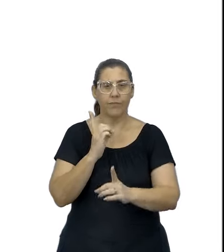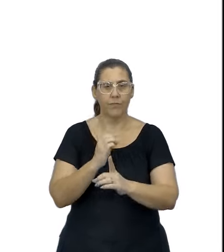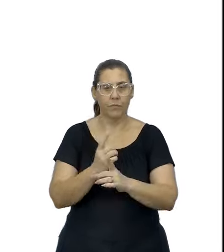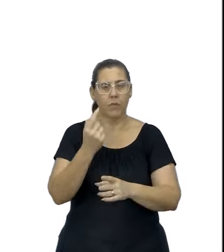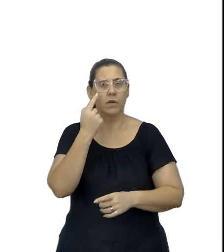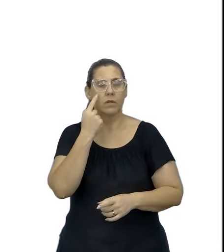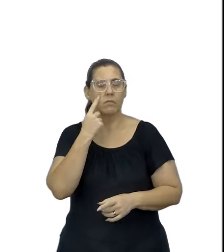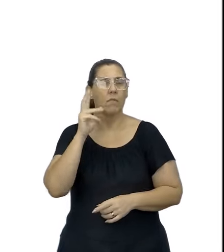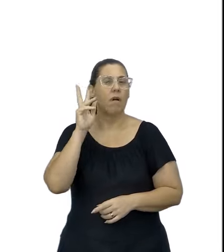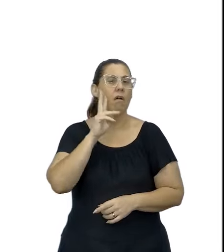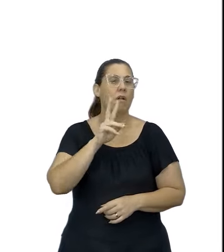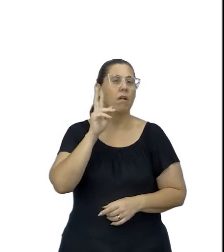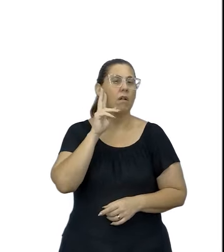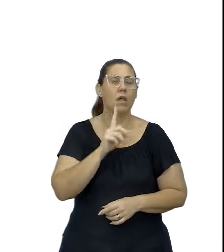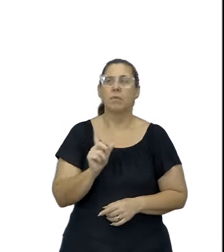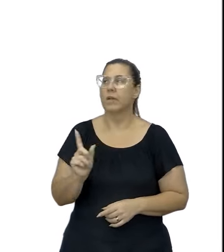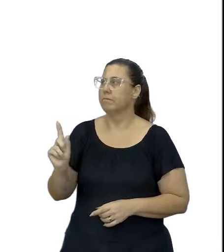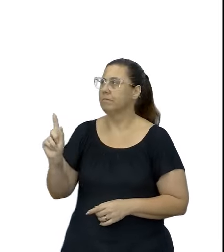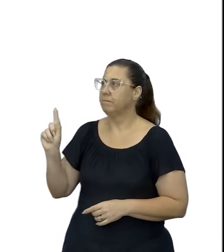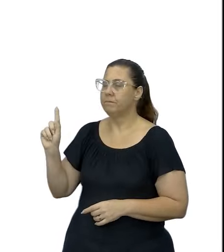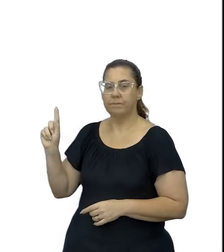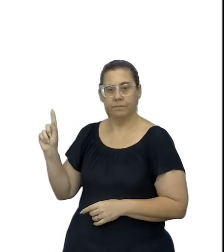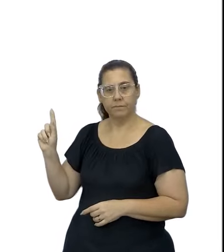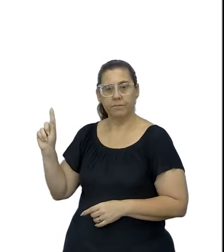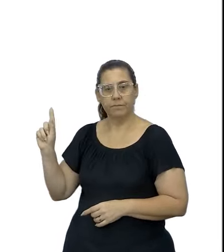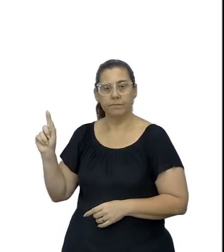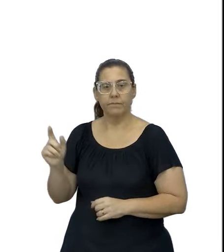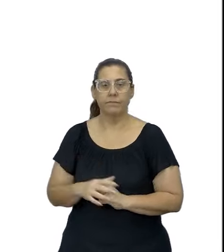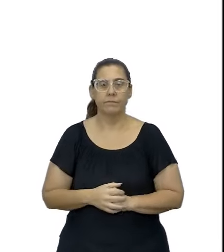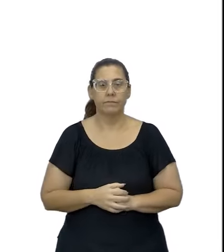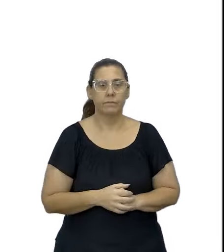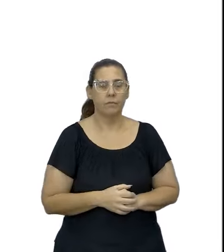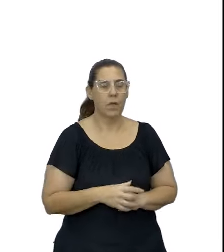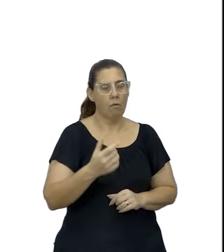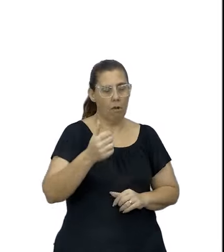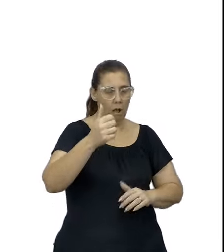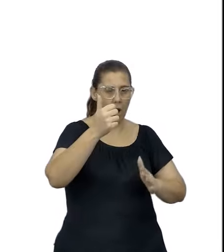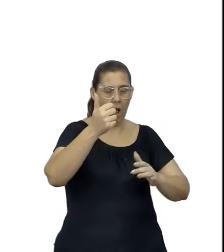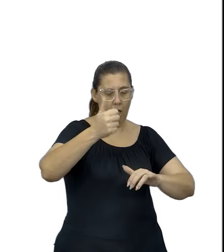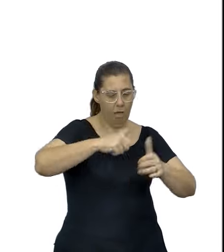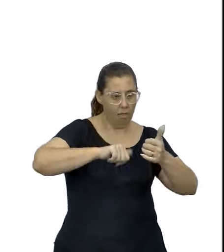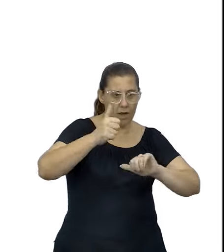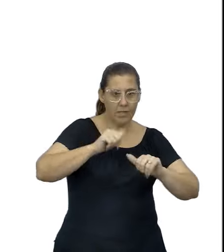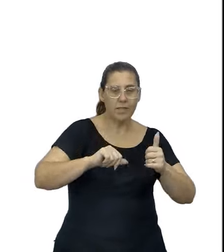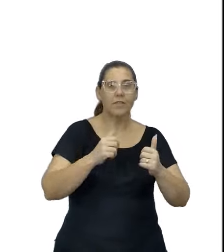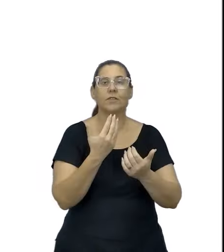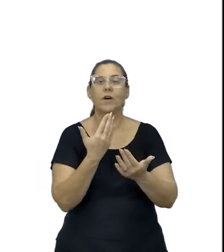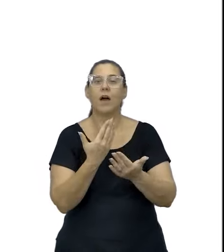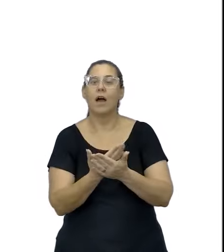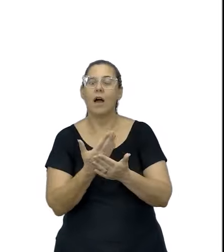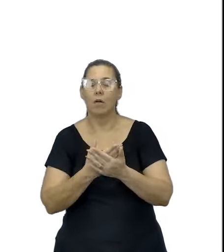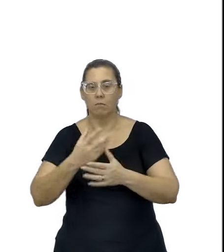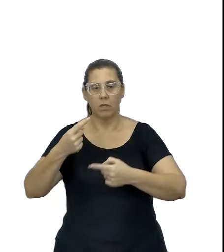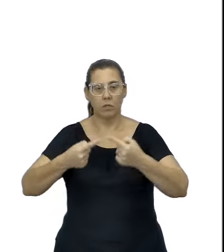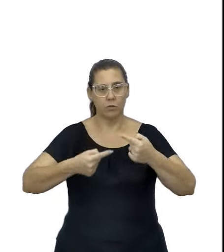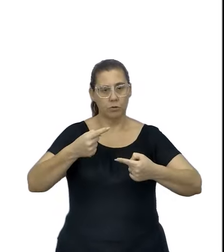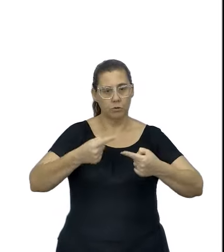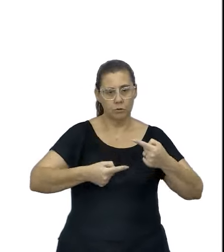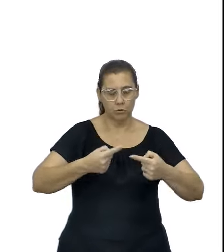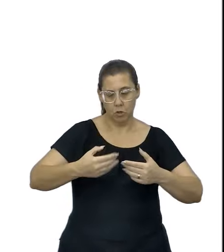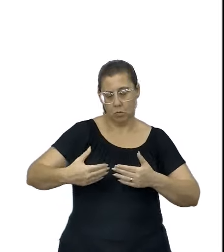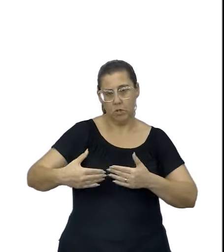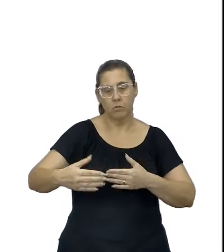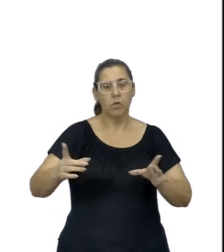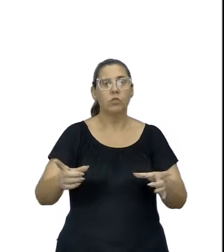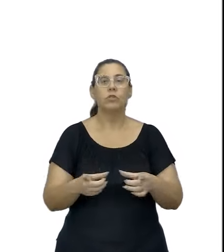vamos recapitular o nosso percurso. Para começar, nós analisamos as 2 aulas, a fim de discutir os procedimentos